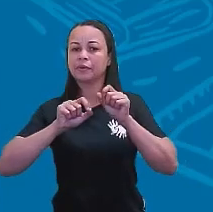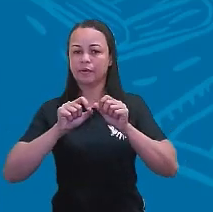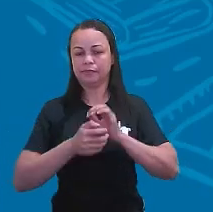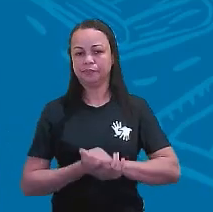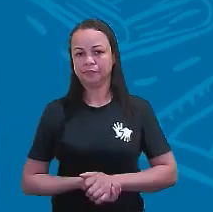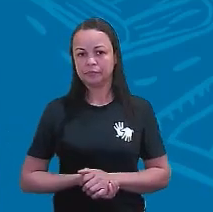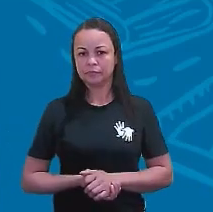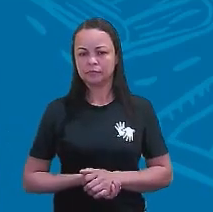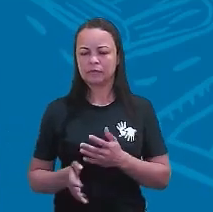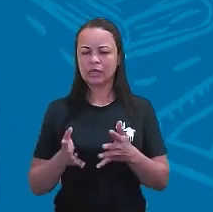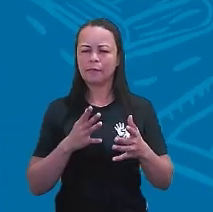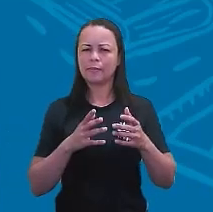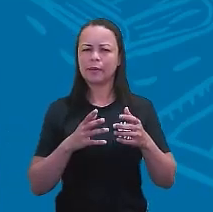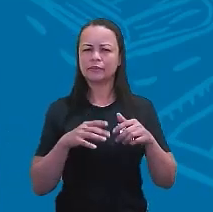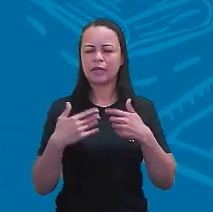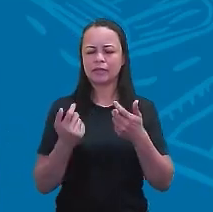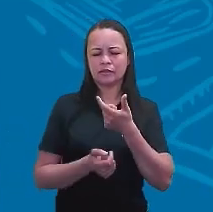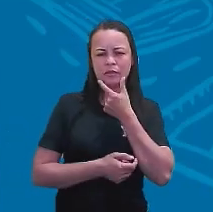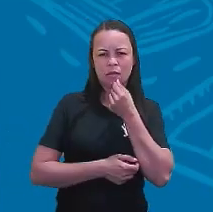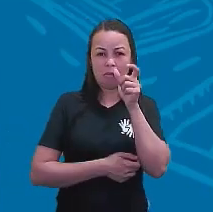apesar de Osman ter